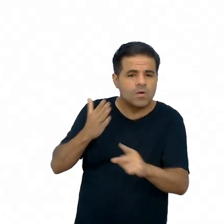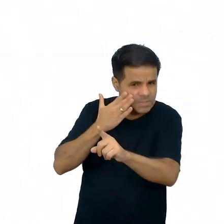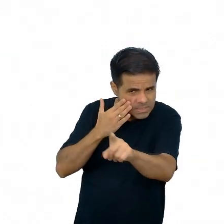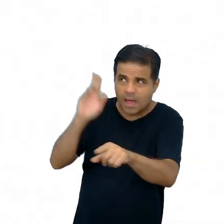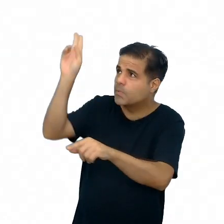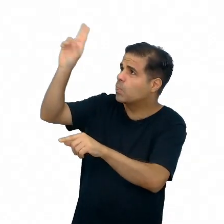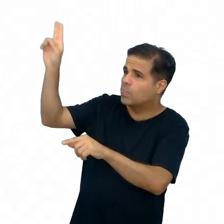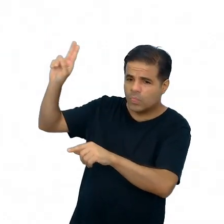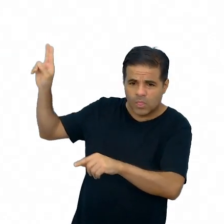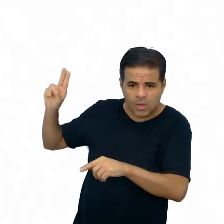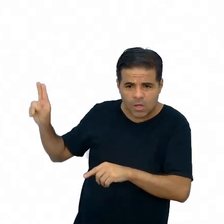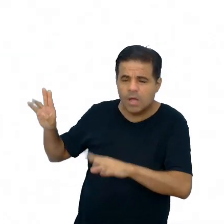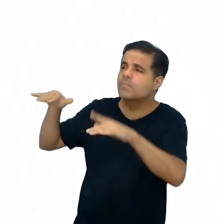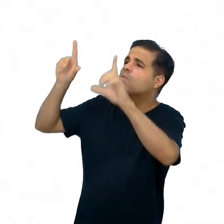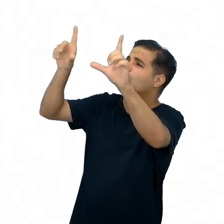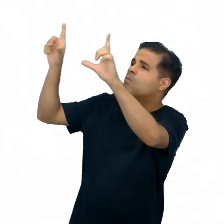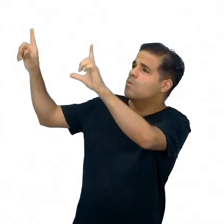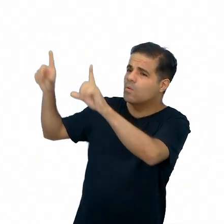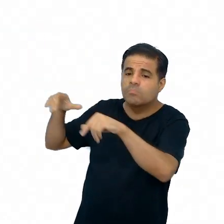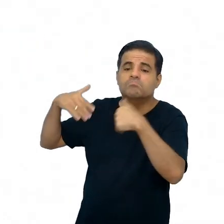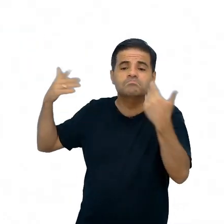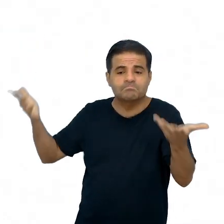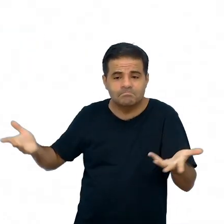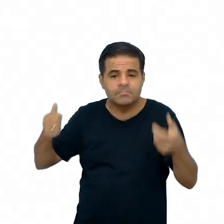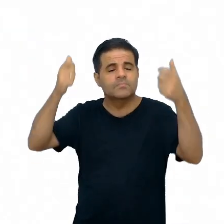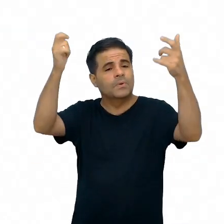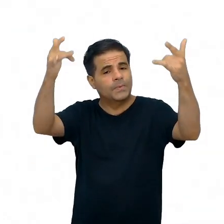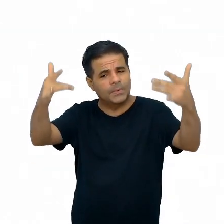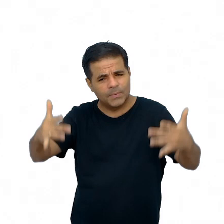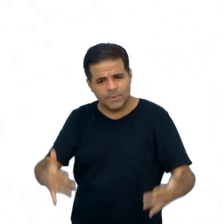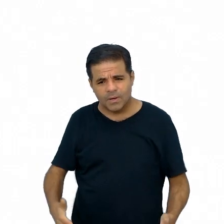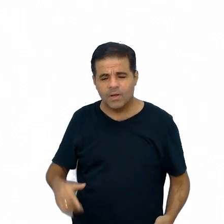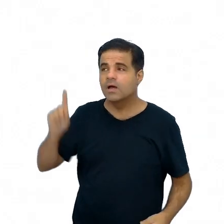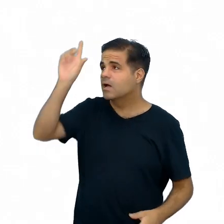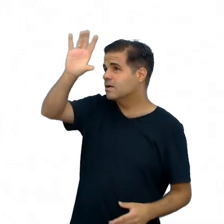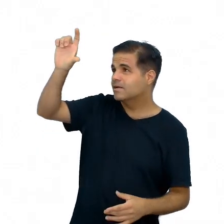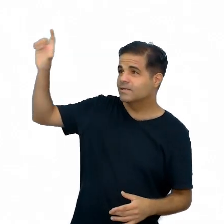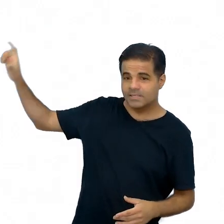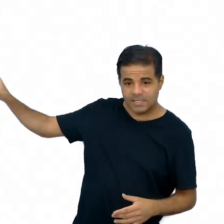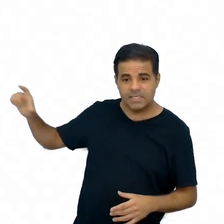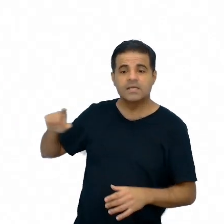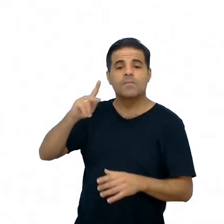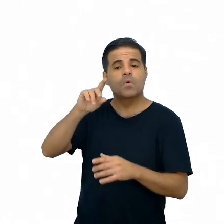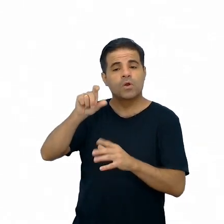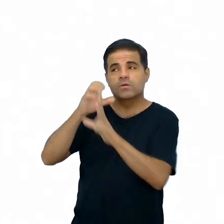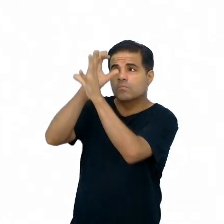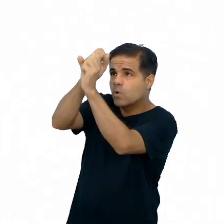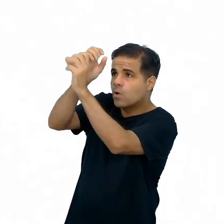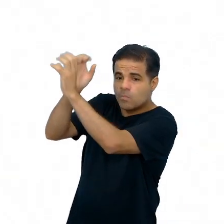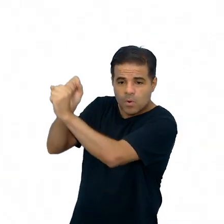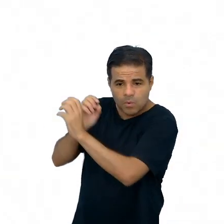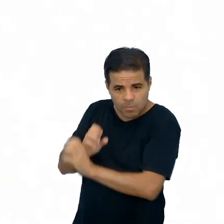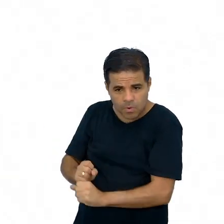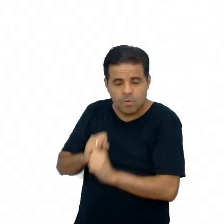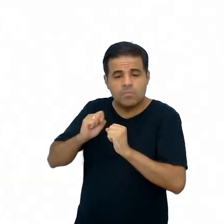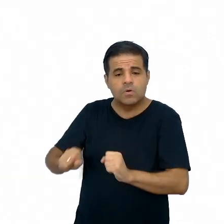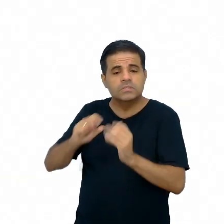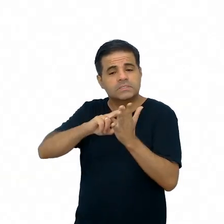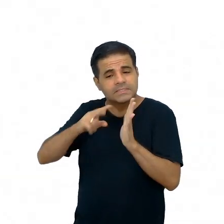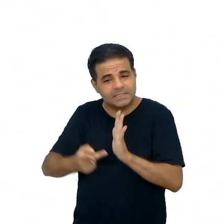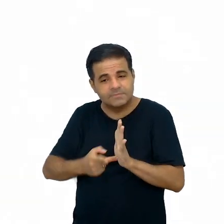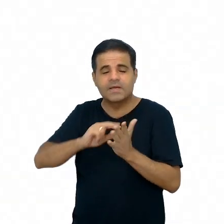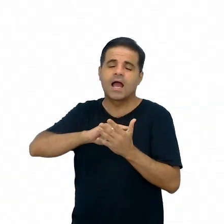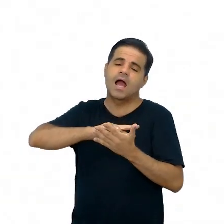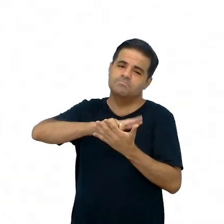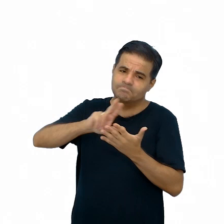nome dessas figuras, explique que as figuras são polígonos, que poli, né, significa